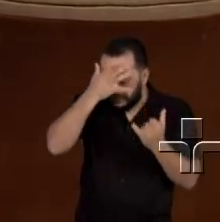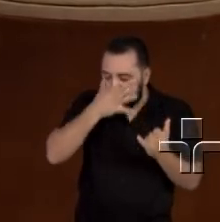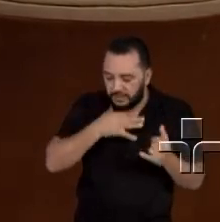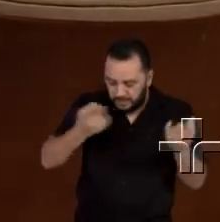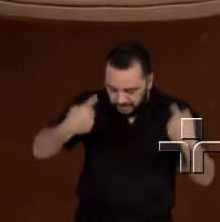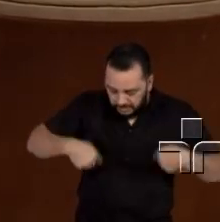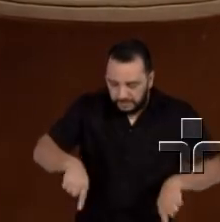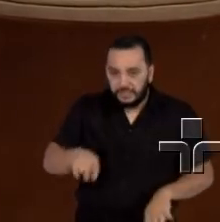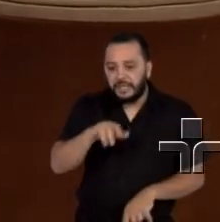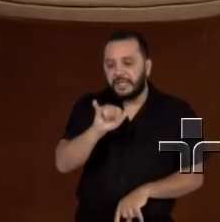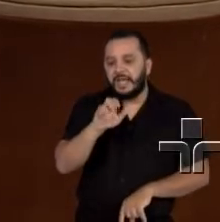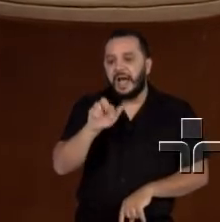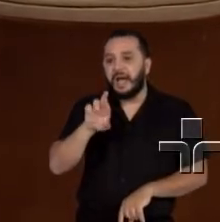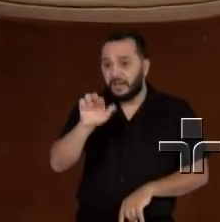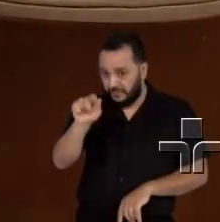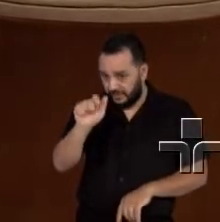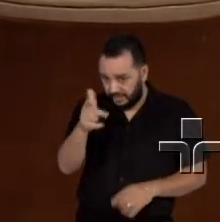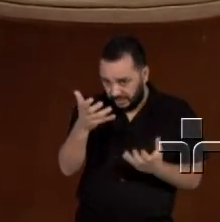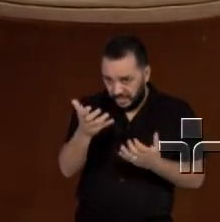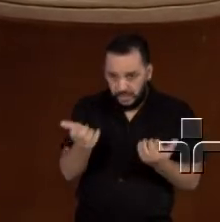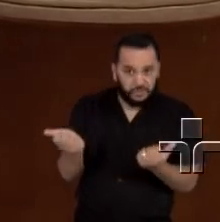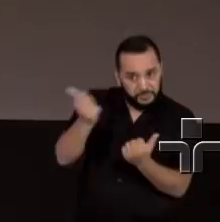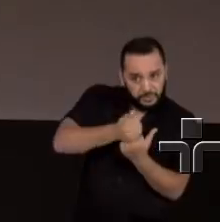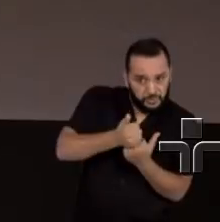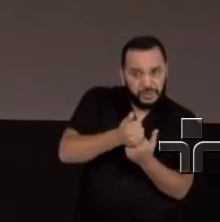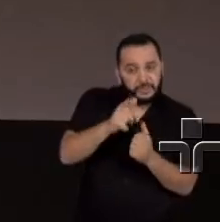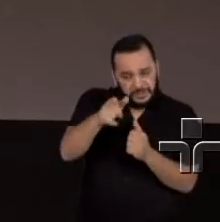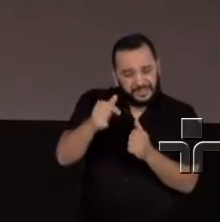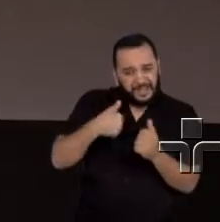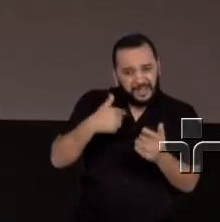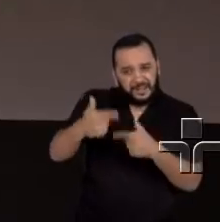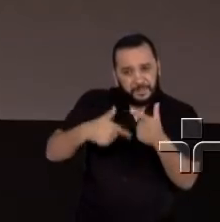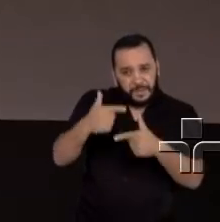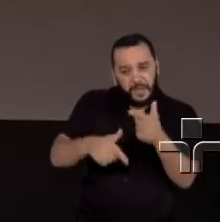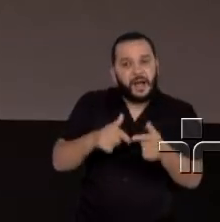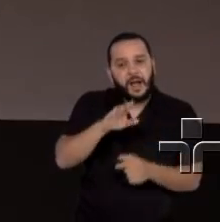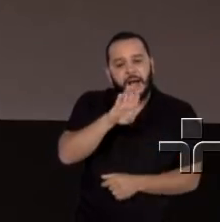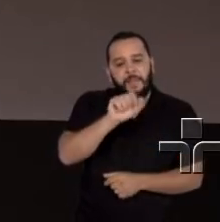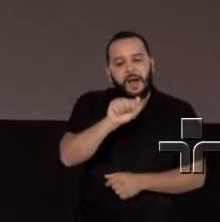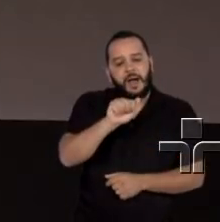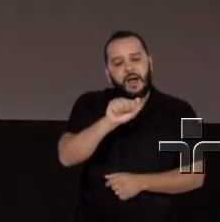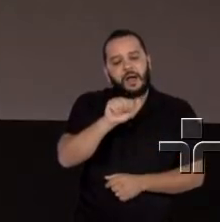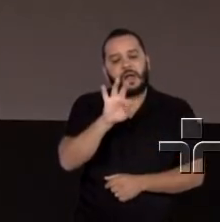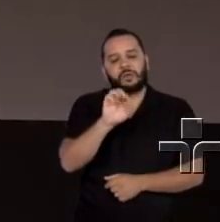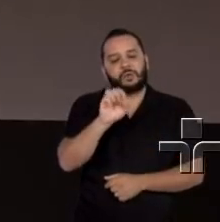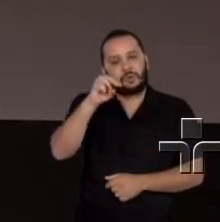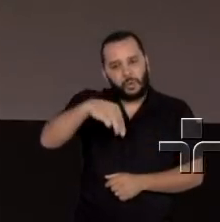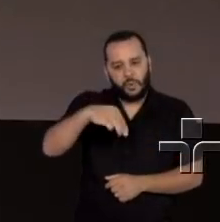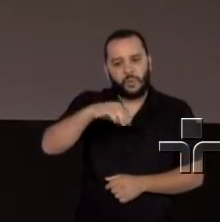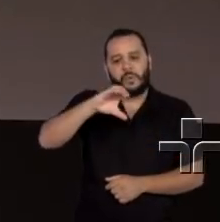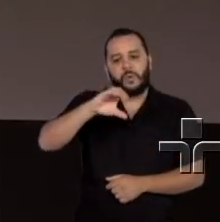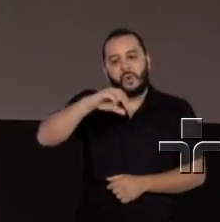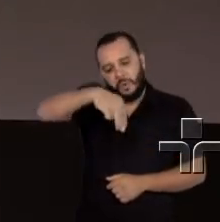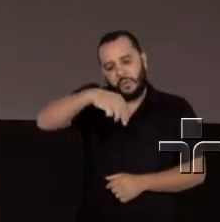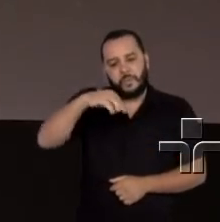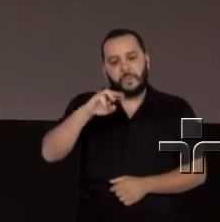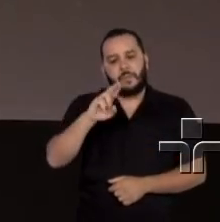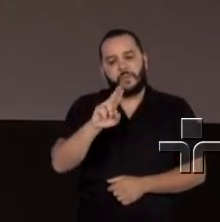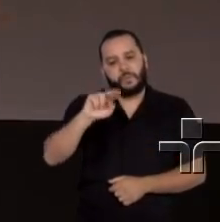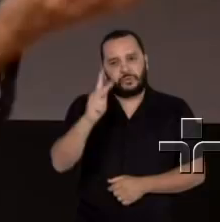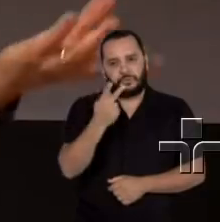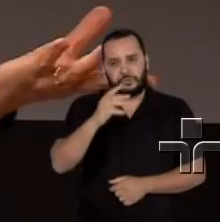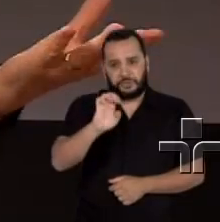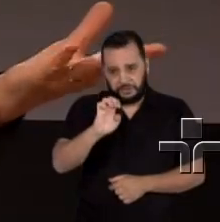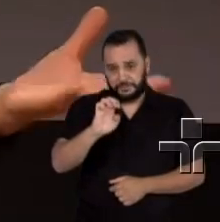fisicamente, e você quer fazer o Batomushi? E aí eu fiz, e o mais louco nessa história toda é que tem